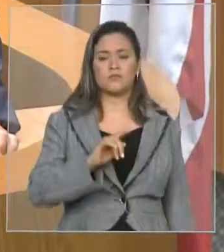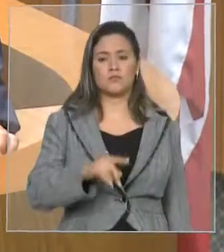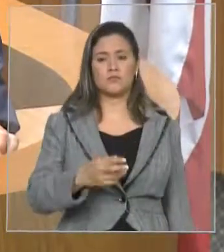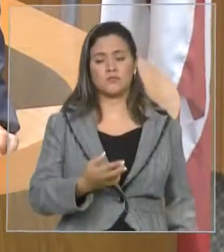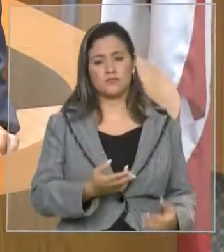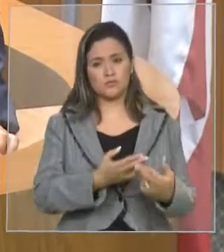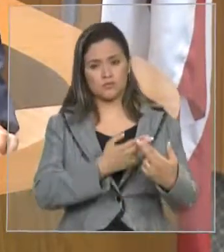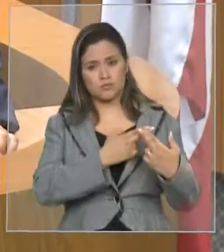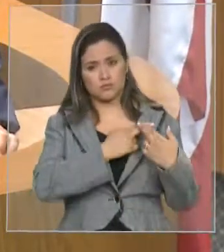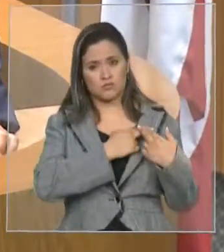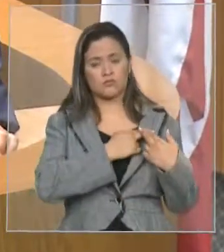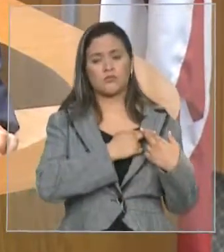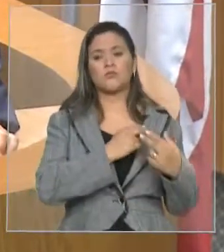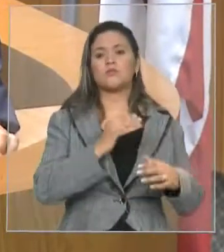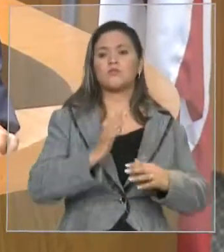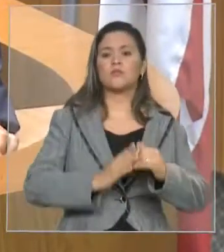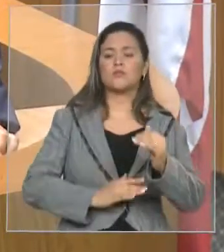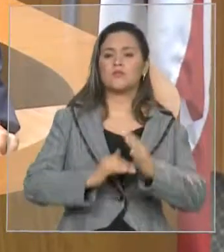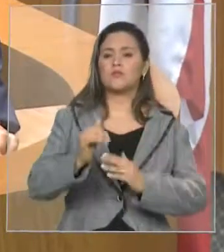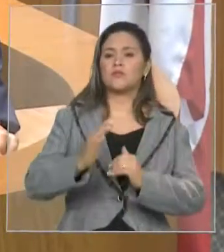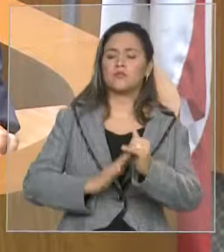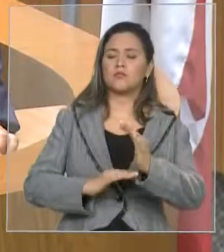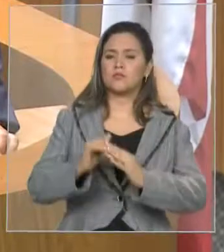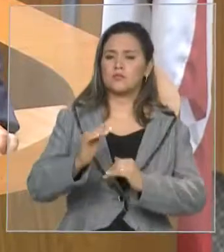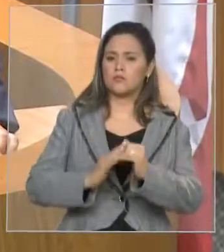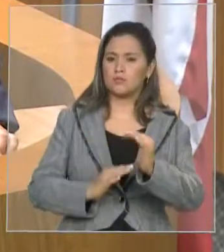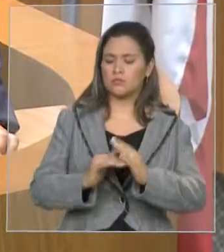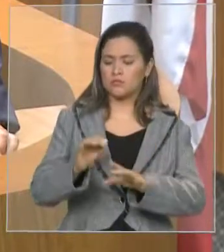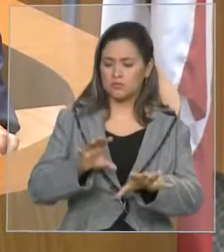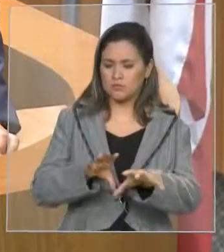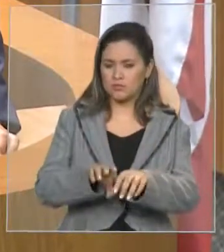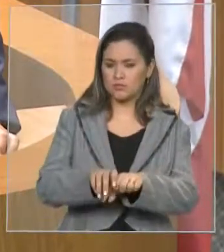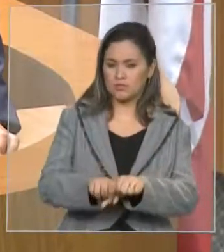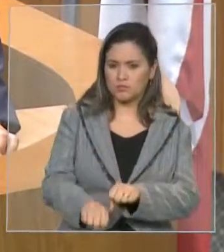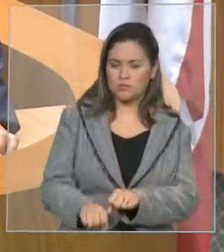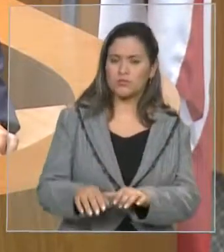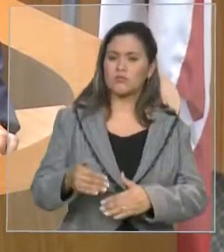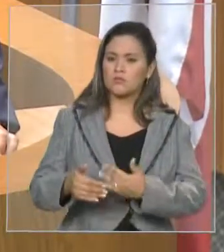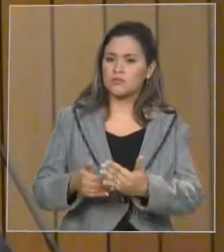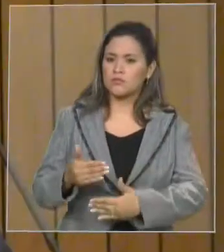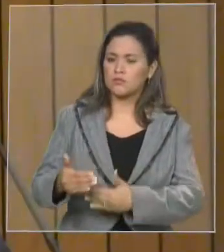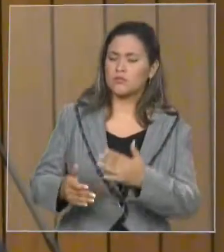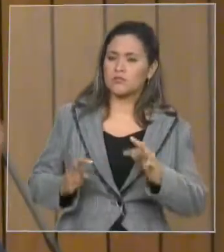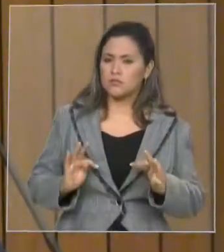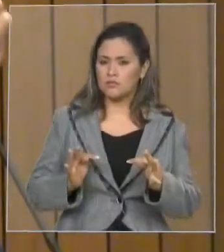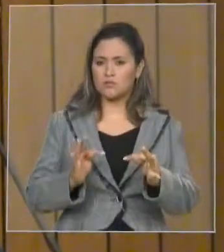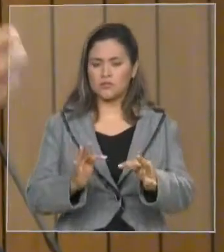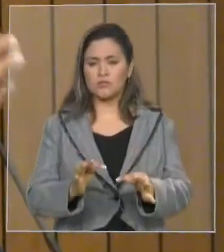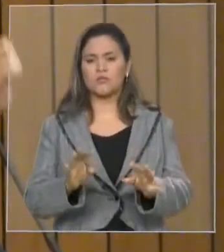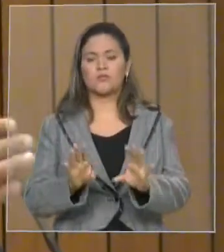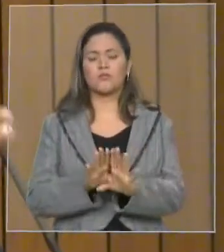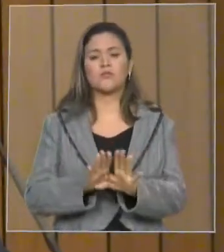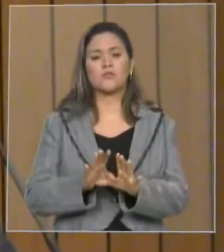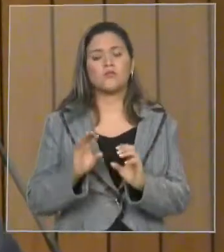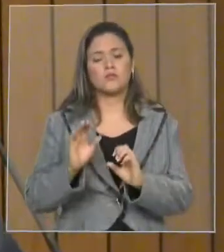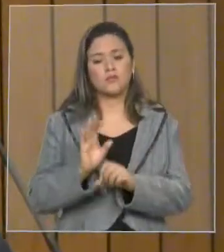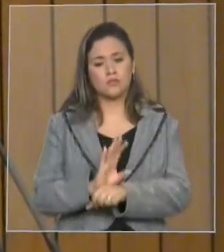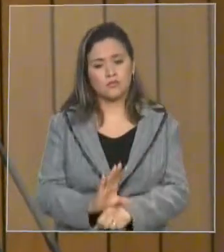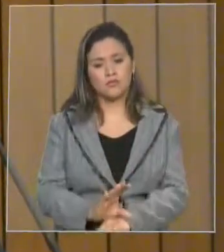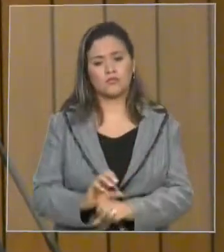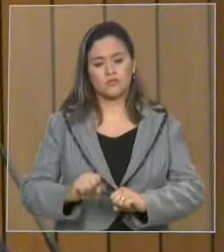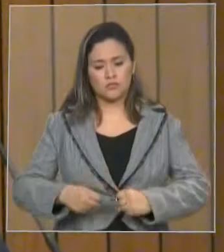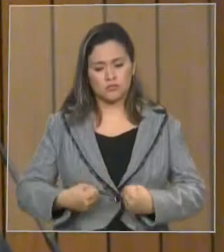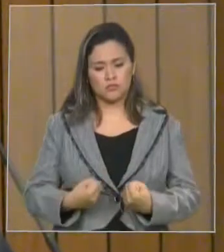pela profissionalização nessa área, por avançar em tecnologias e tem ajudado muito a fortalecer esse